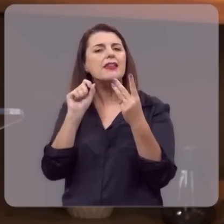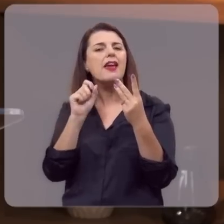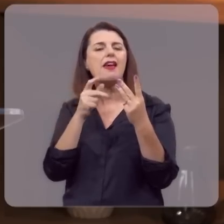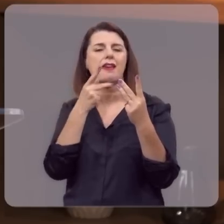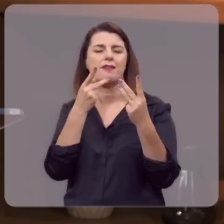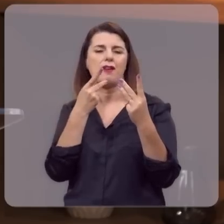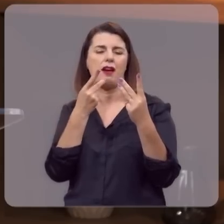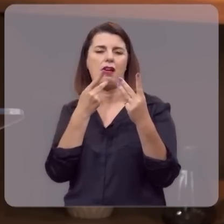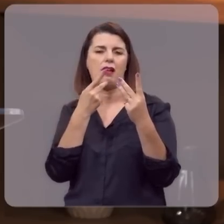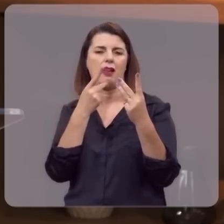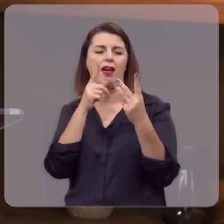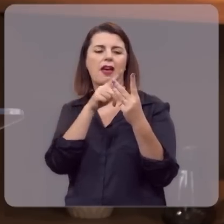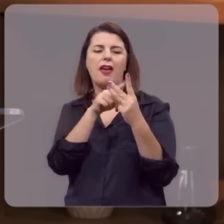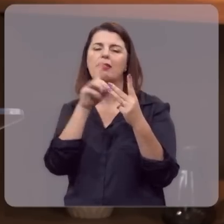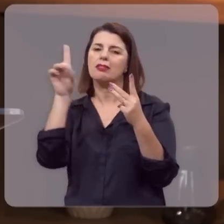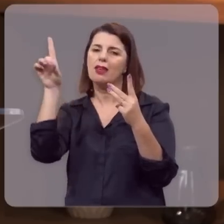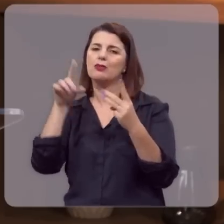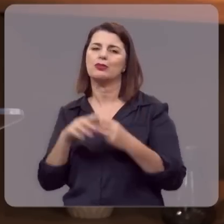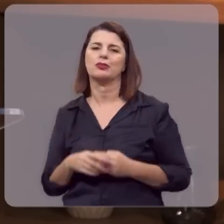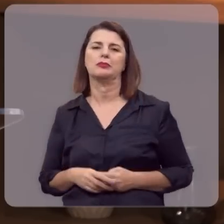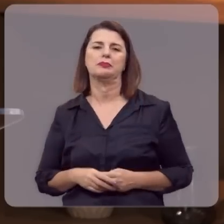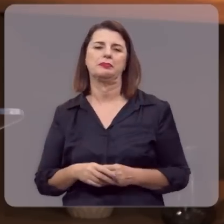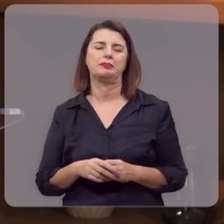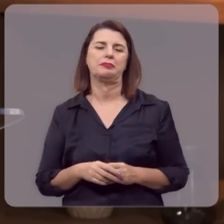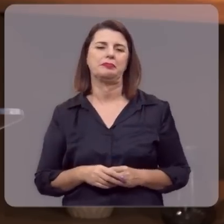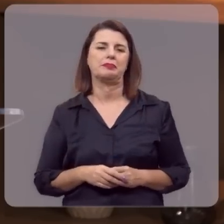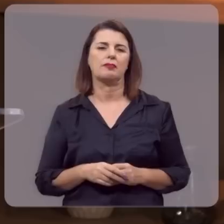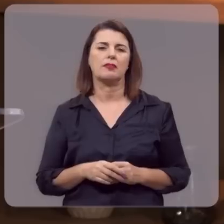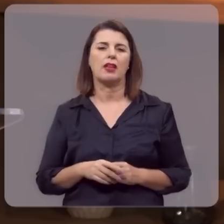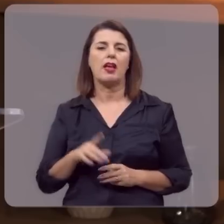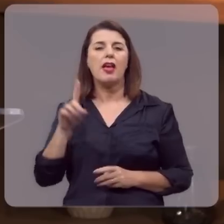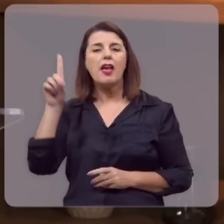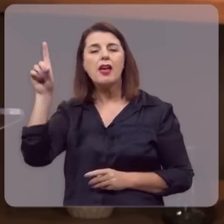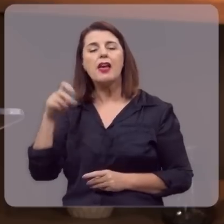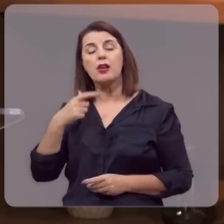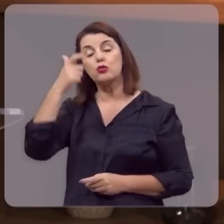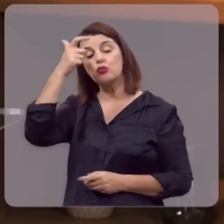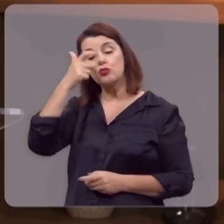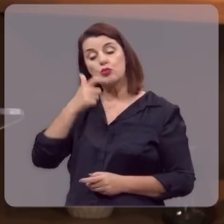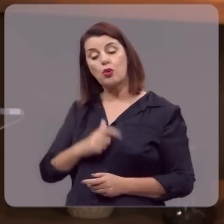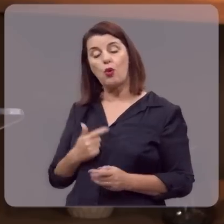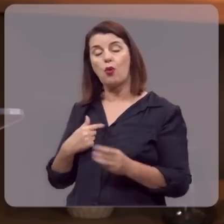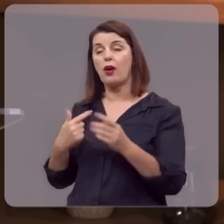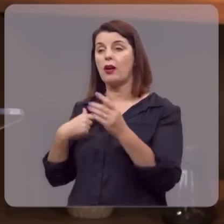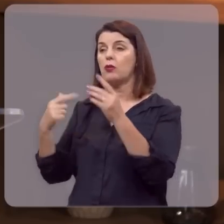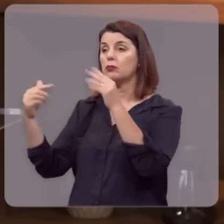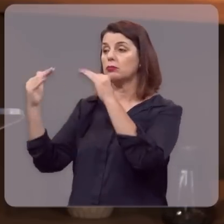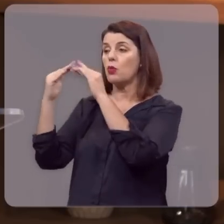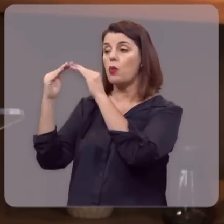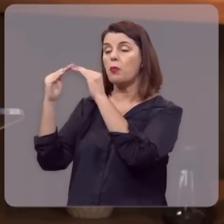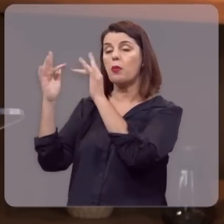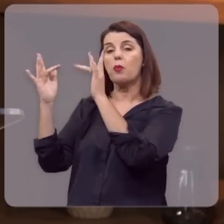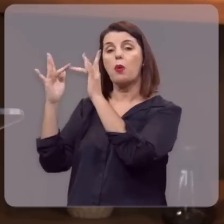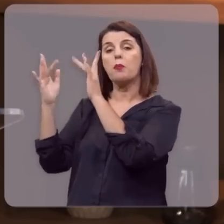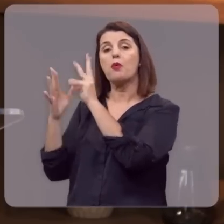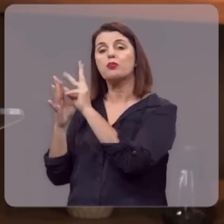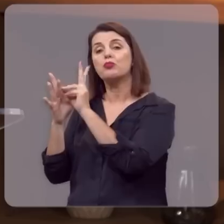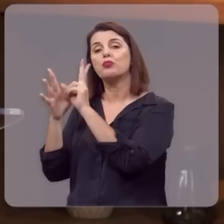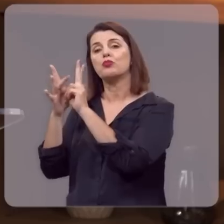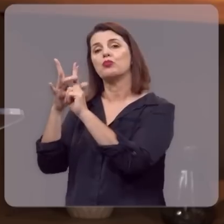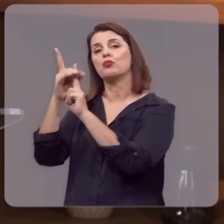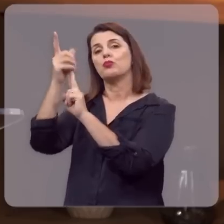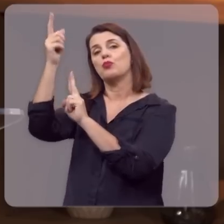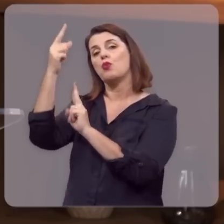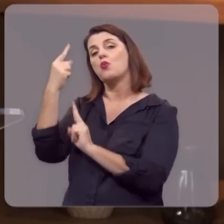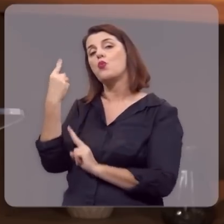disse ser, bom, então ele é Deus. Foi ele quem disse: eu e o Pai somos um. Quem me vê